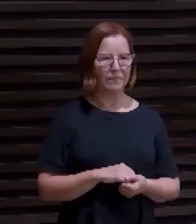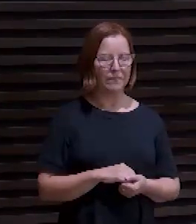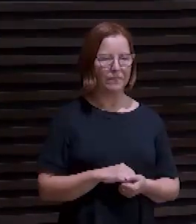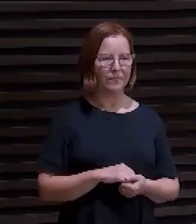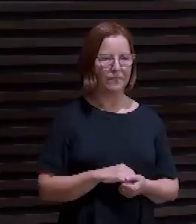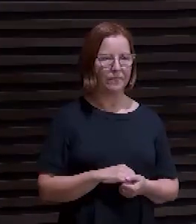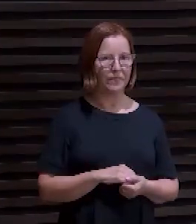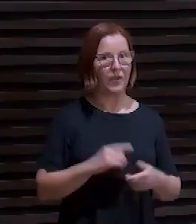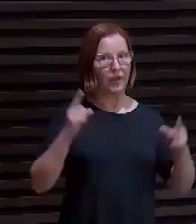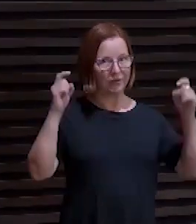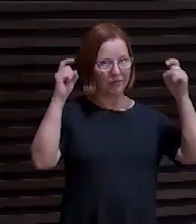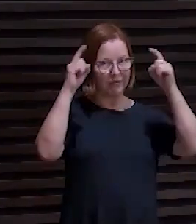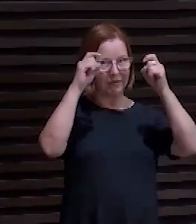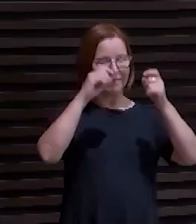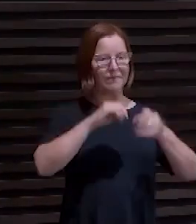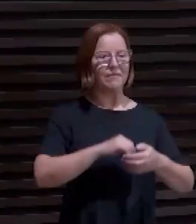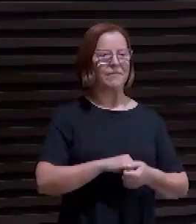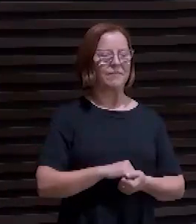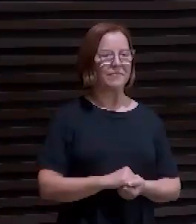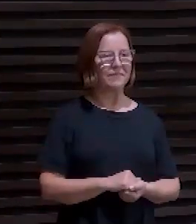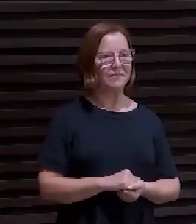Fica difícil.